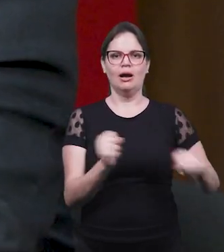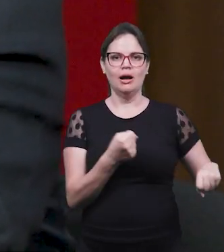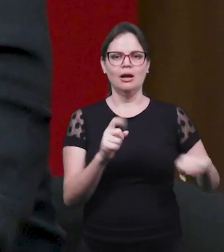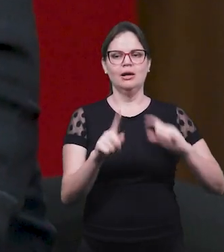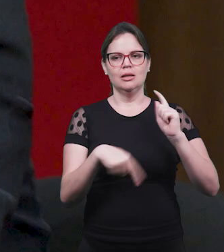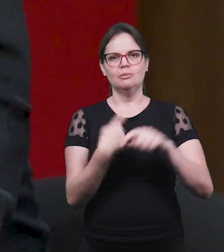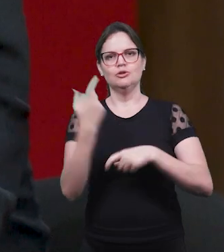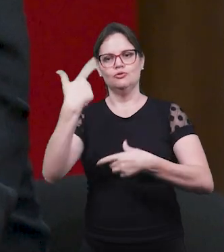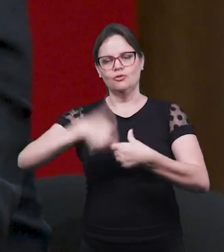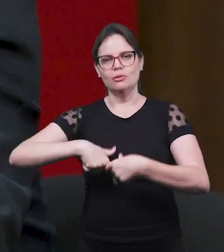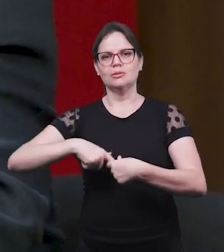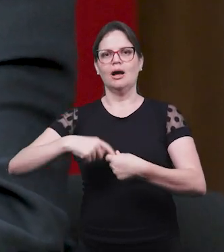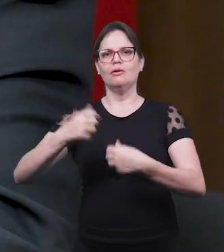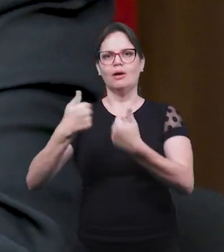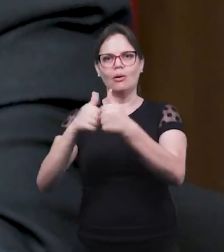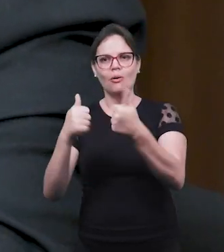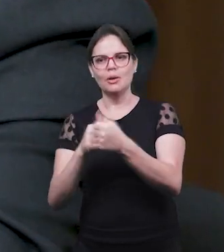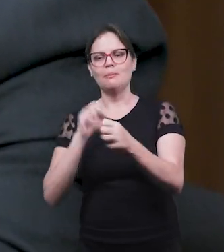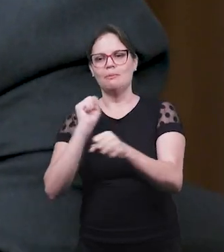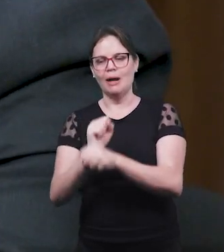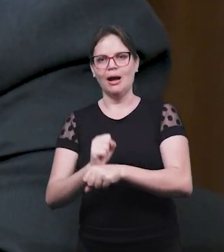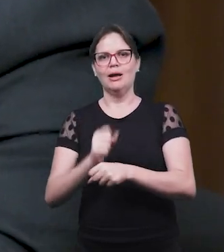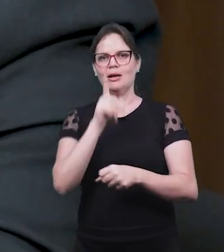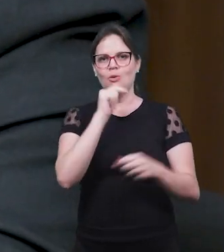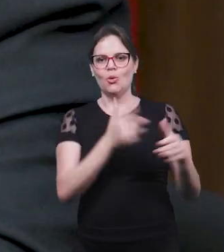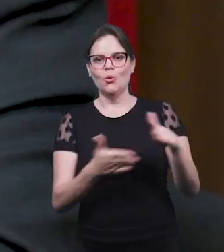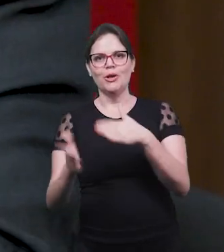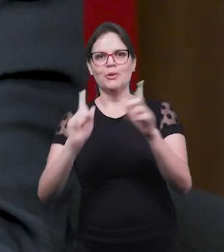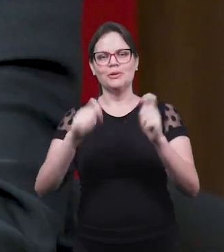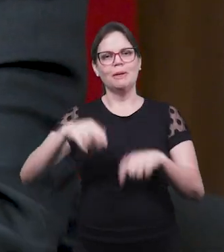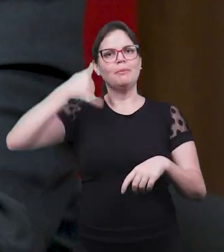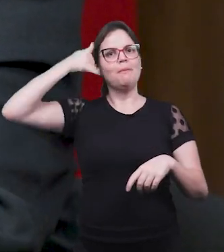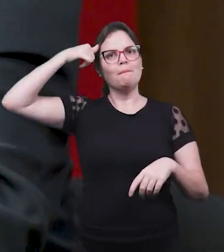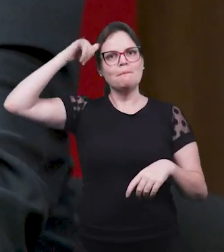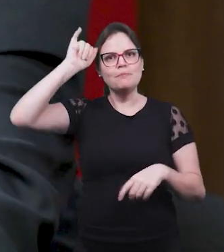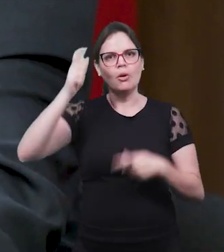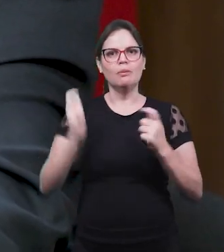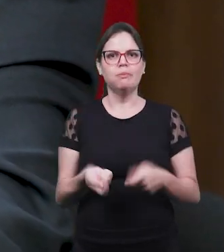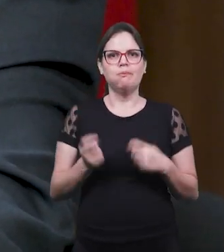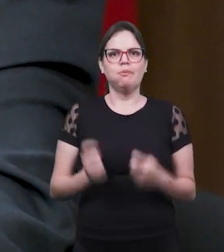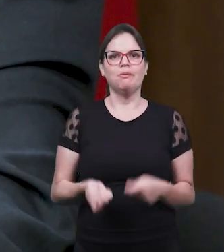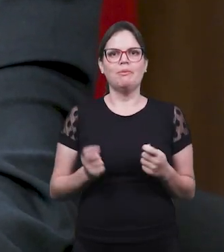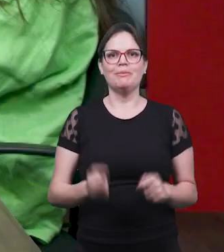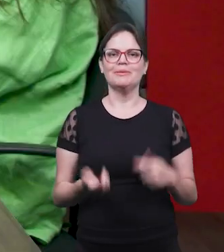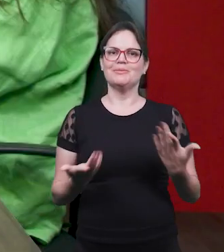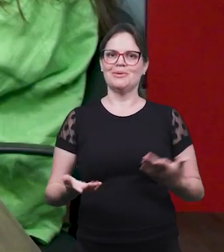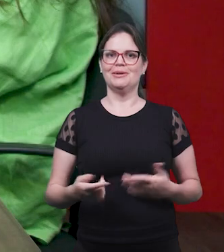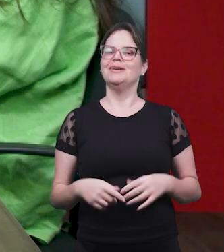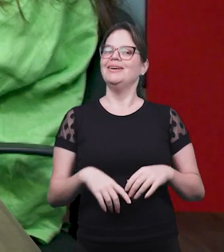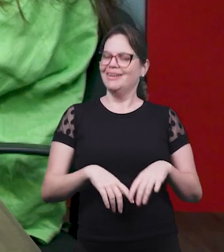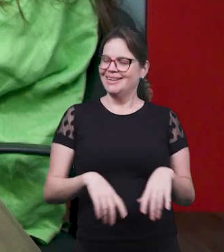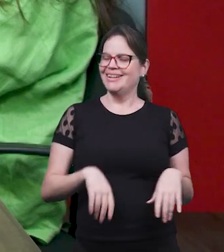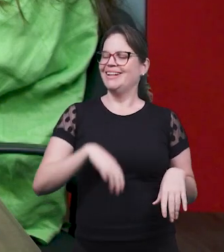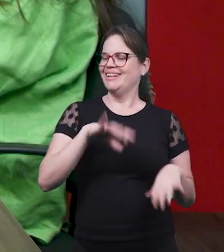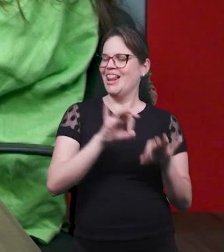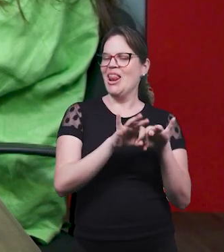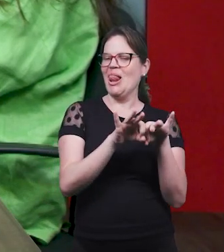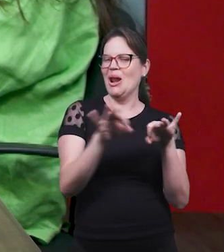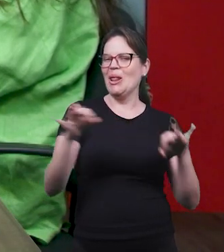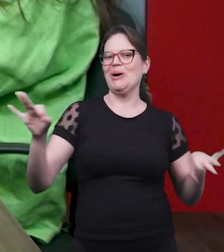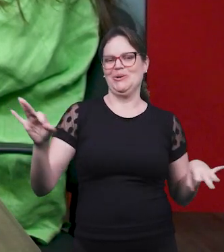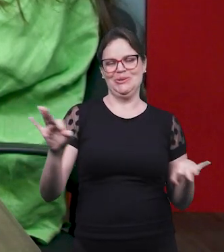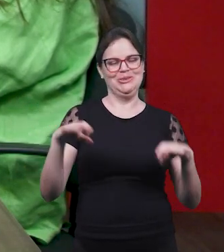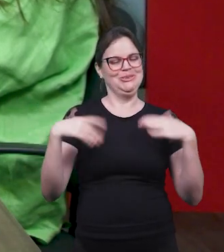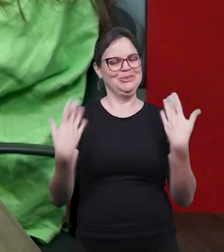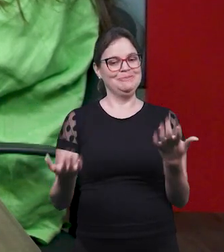depois parava no outro rio, aí depois era num carro de boi, enfim. Quando Era ele uma finalmente, certeza de amor grande, quando né? ele finalmente